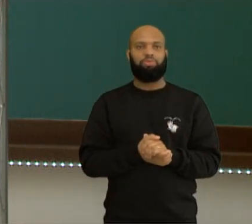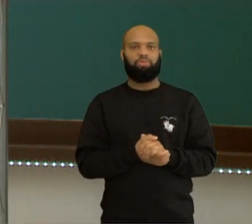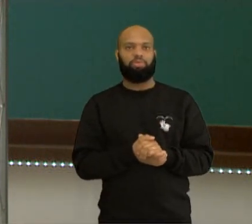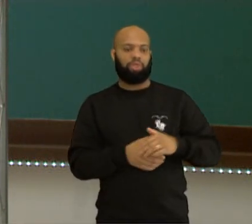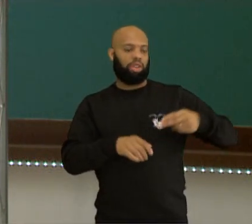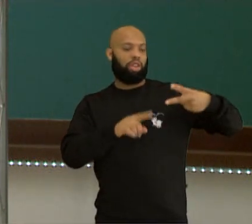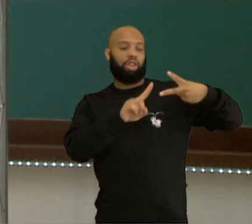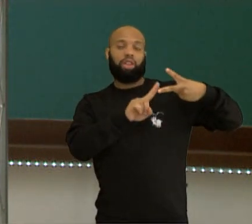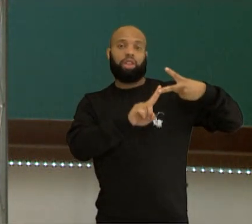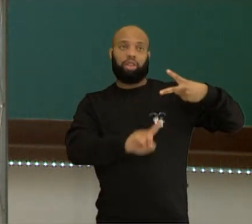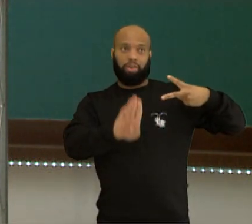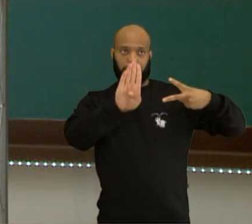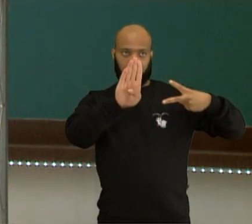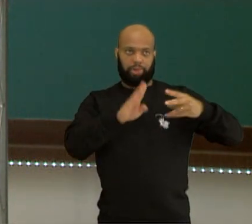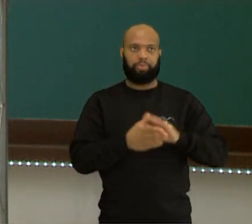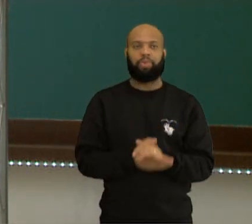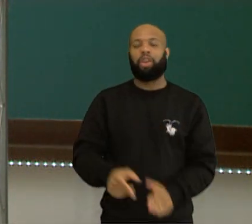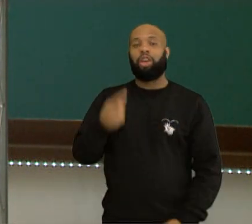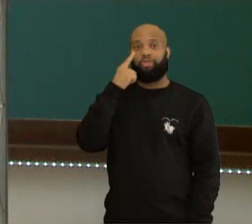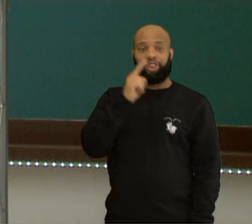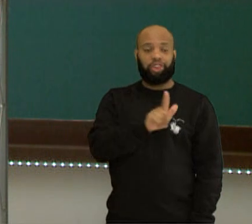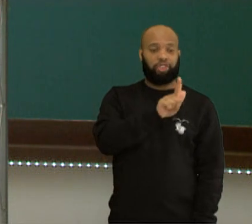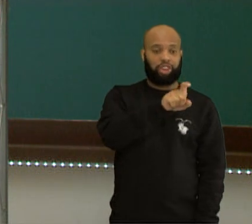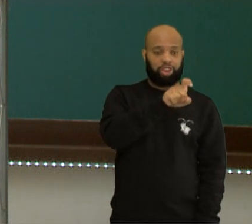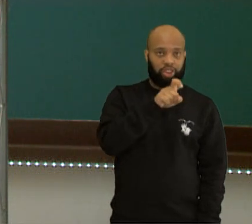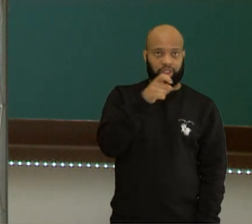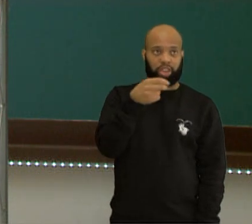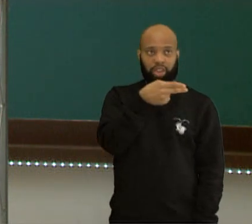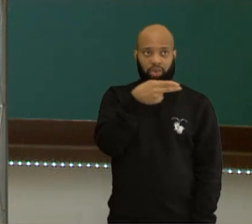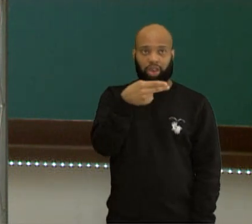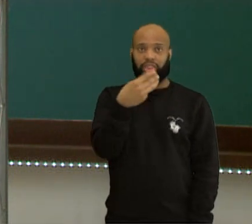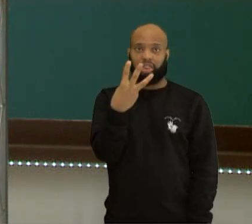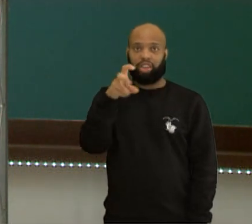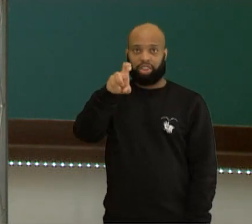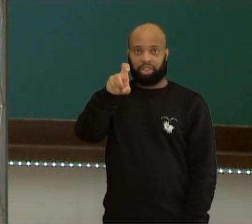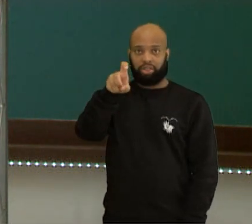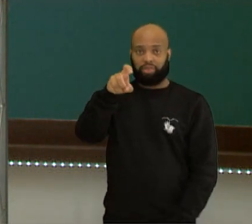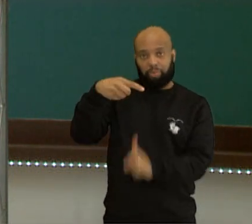lá né, o g de x, essa lei de formação, g de x igual a